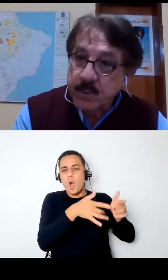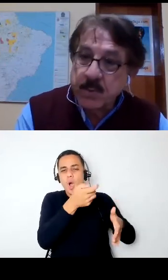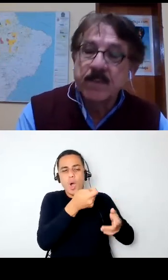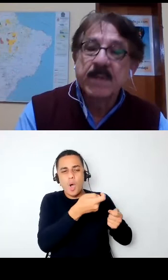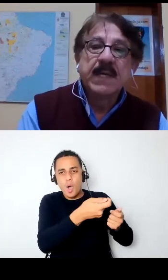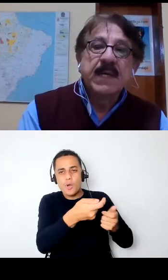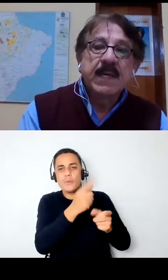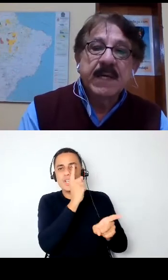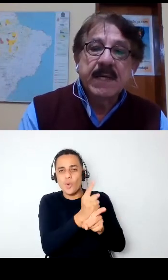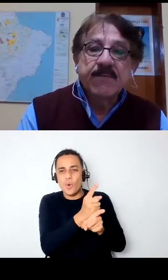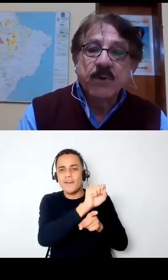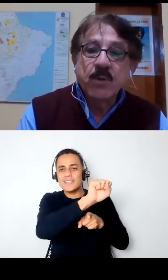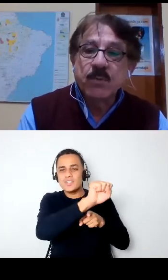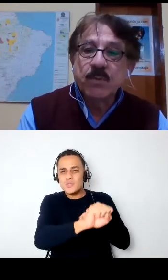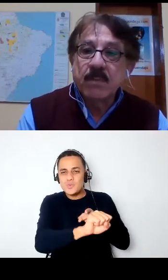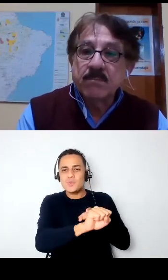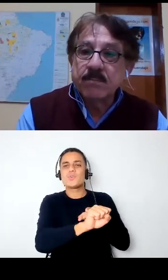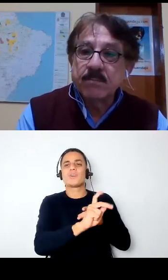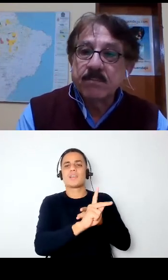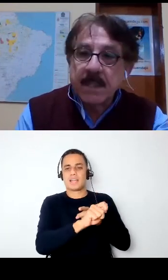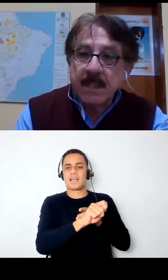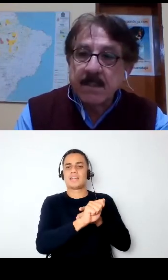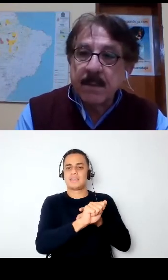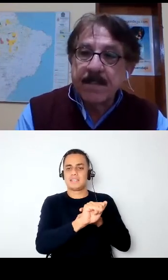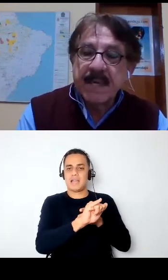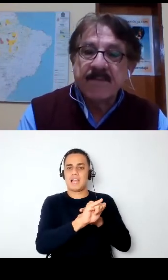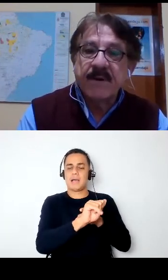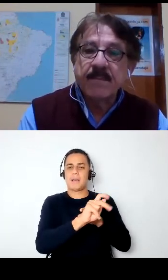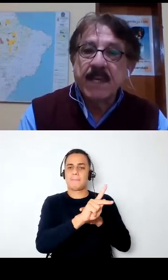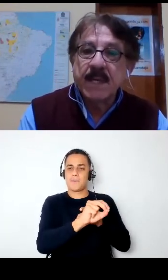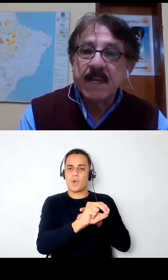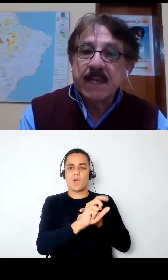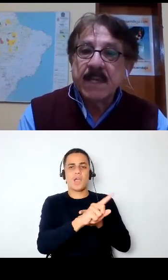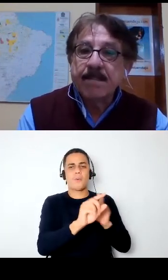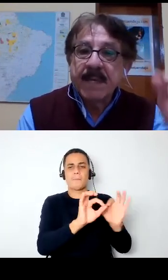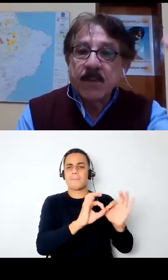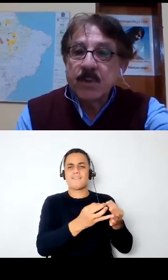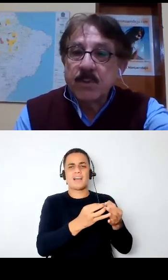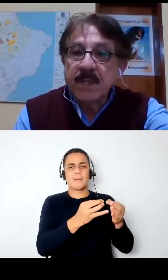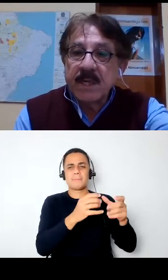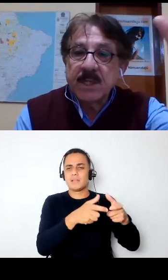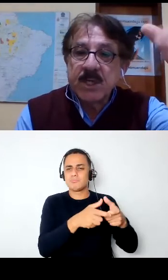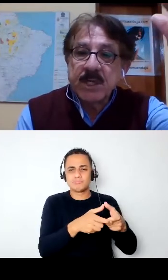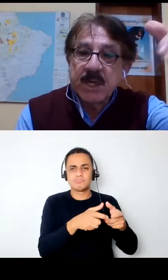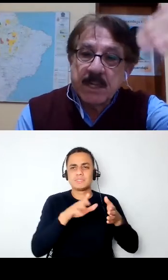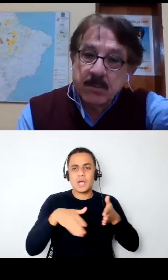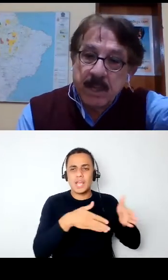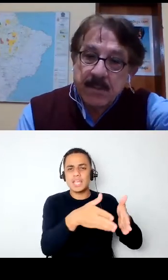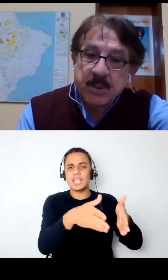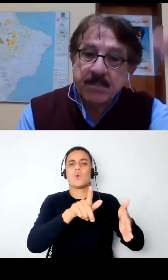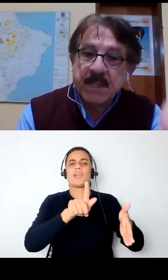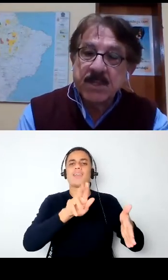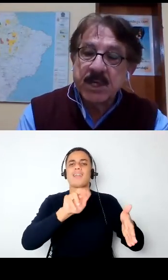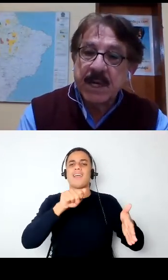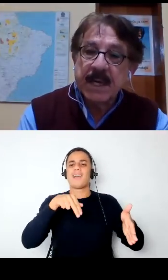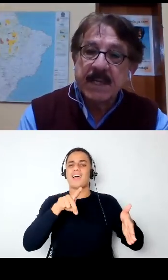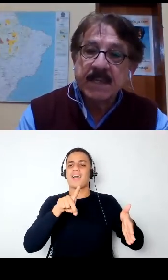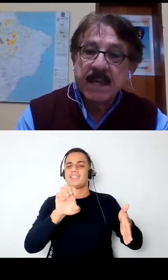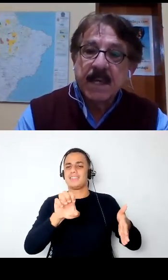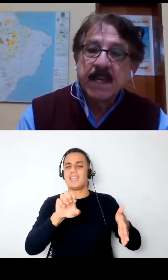no Sul foi uma pequena família na beira do Rio Grande, aí já no lado de